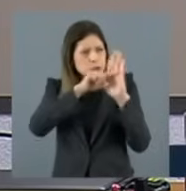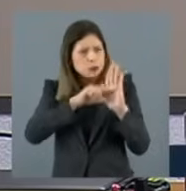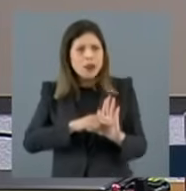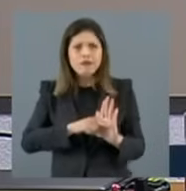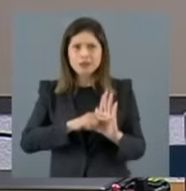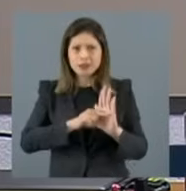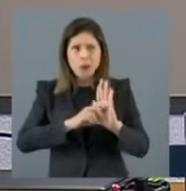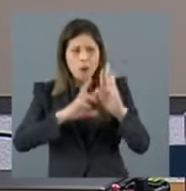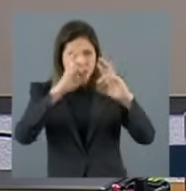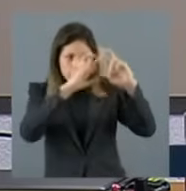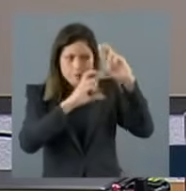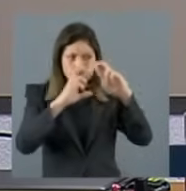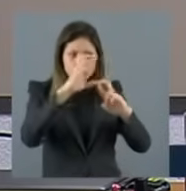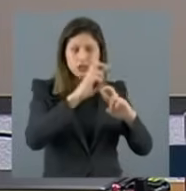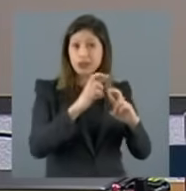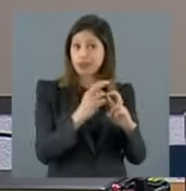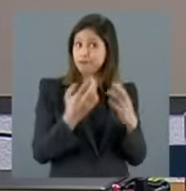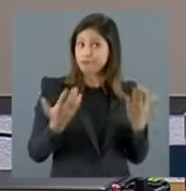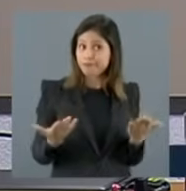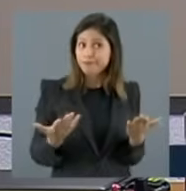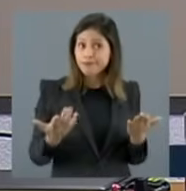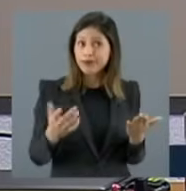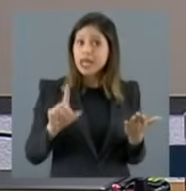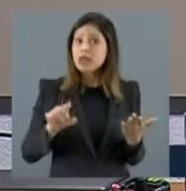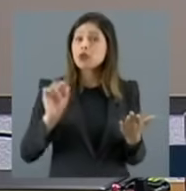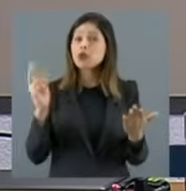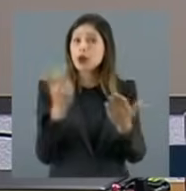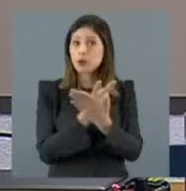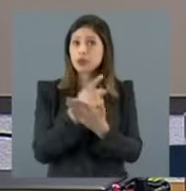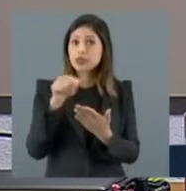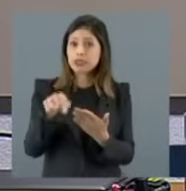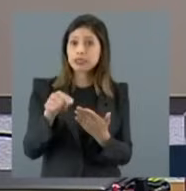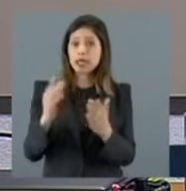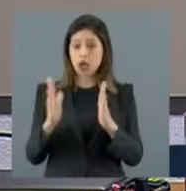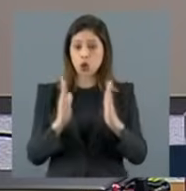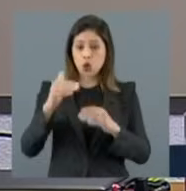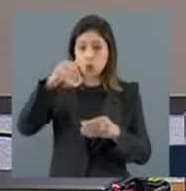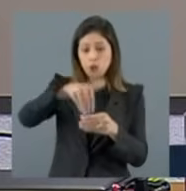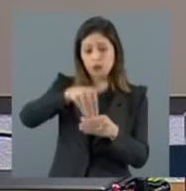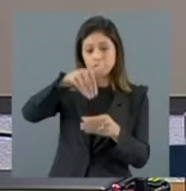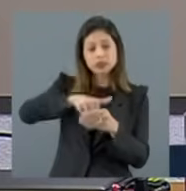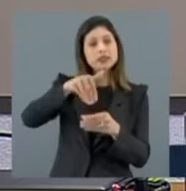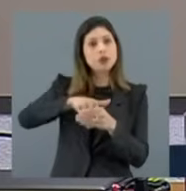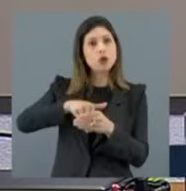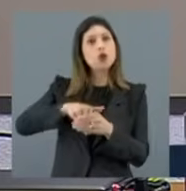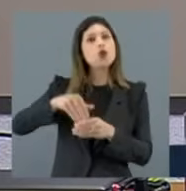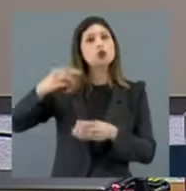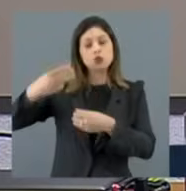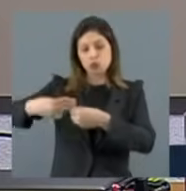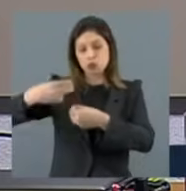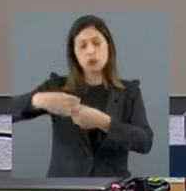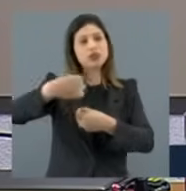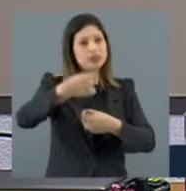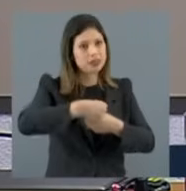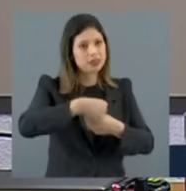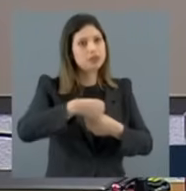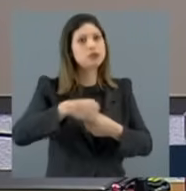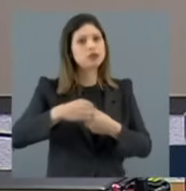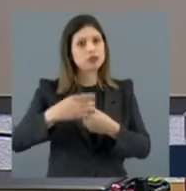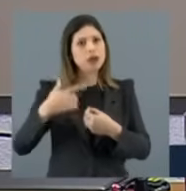chegando. Os problemas de inserção são reais. Vamos